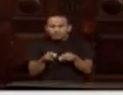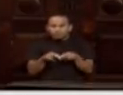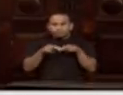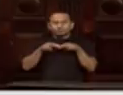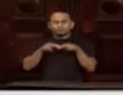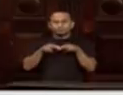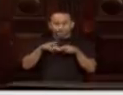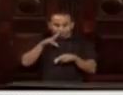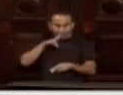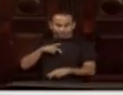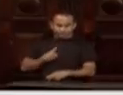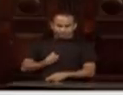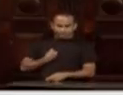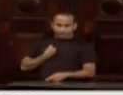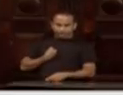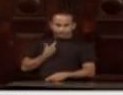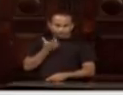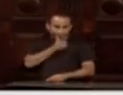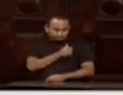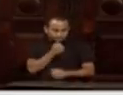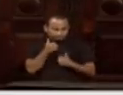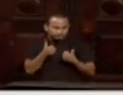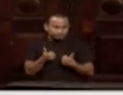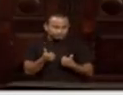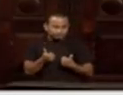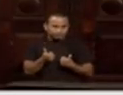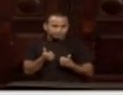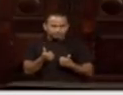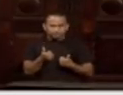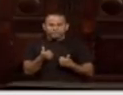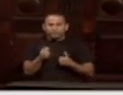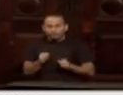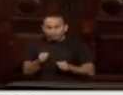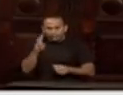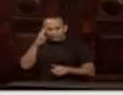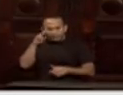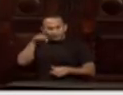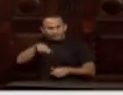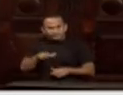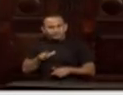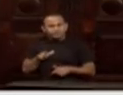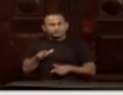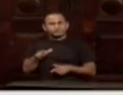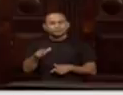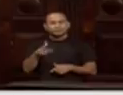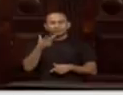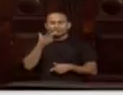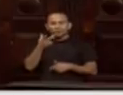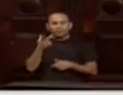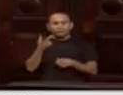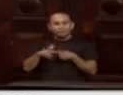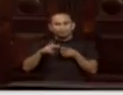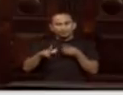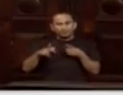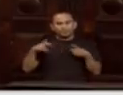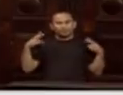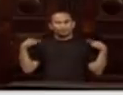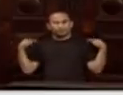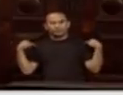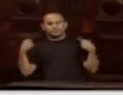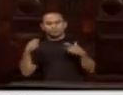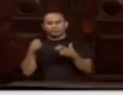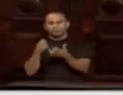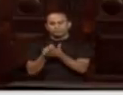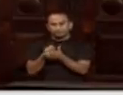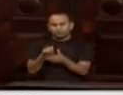beneficiar fetranspor aqui dentro ea gente pode lembrar que a situação de motorista e trocador que nós nunca